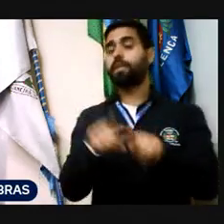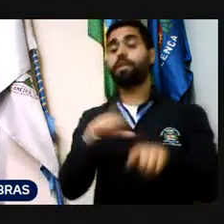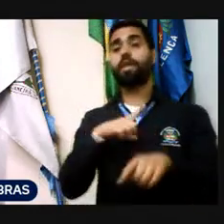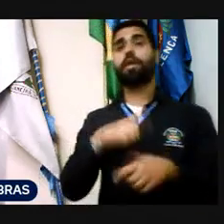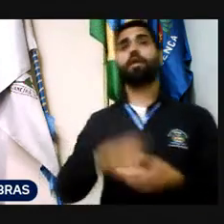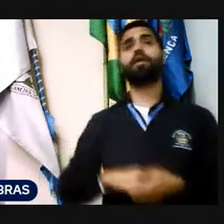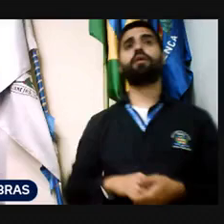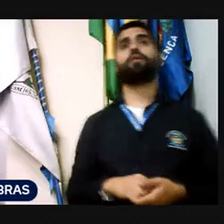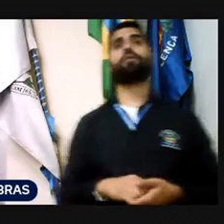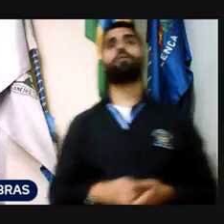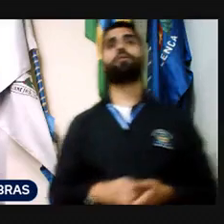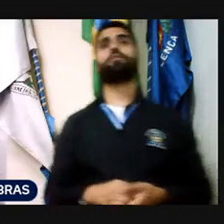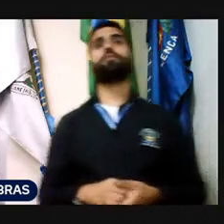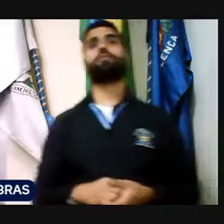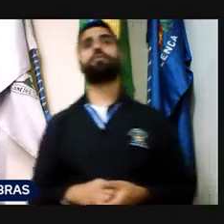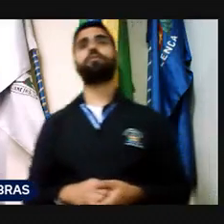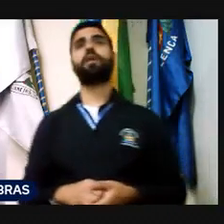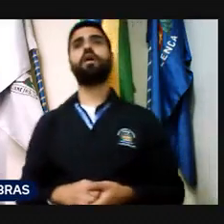volte a ser